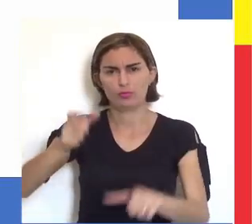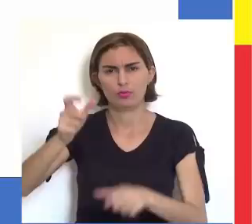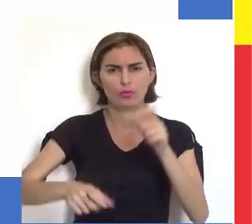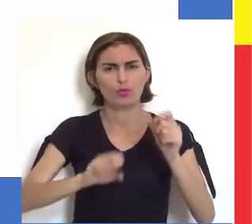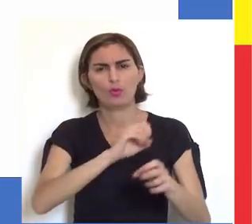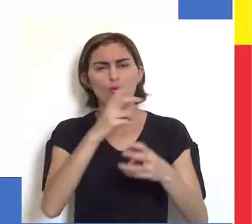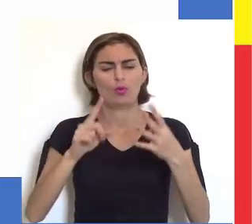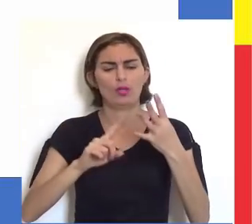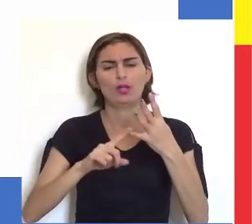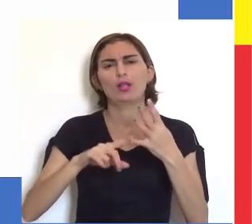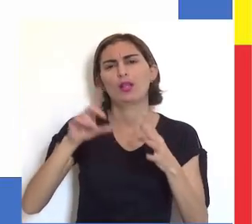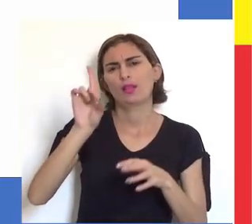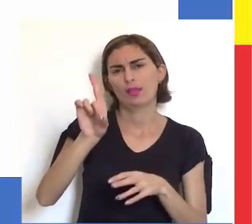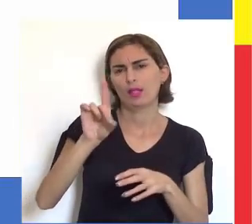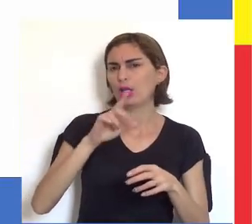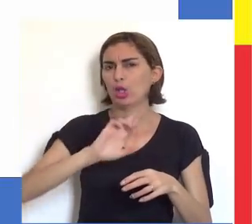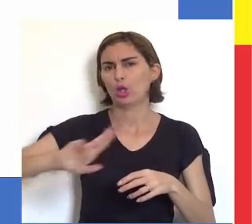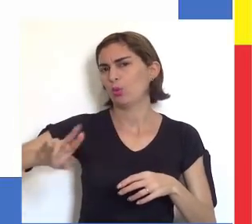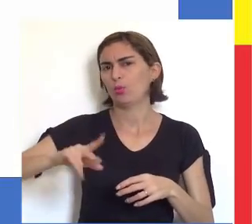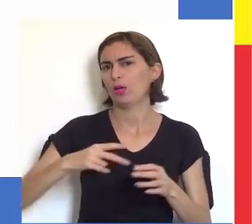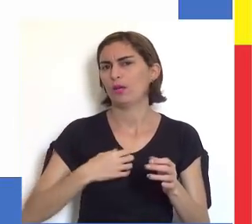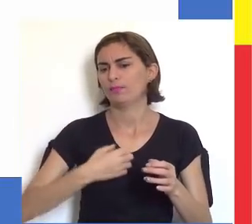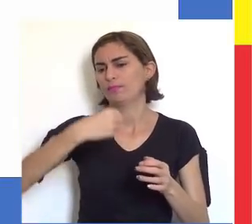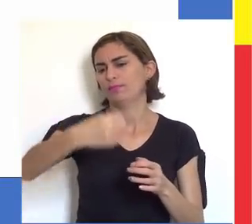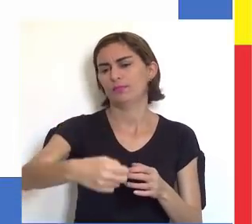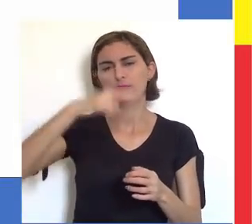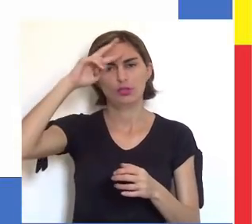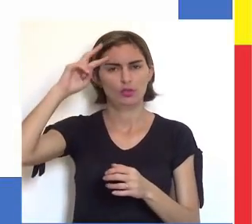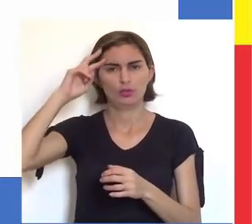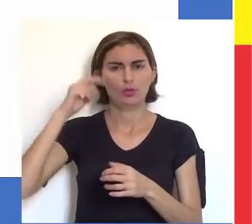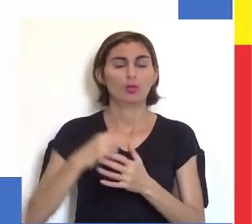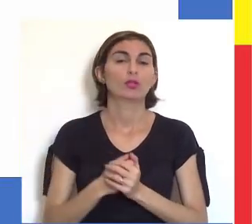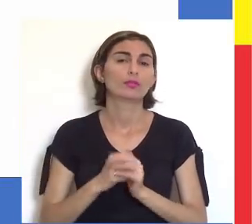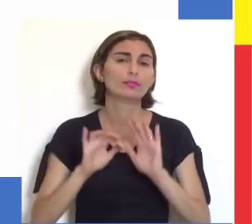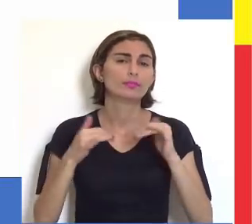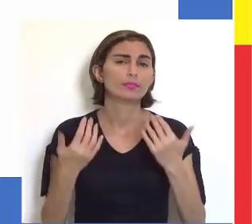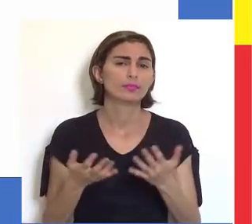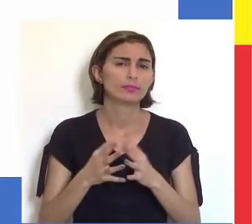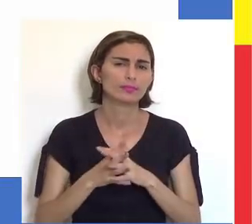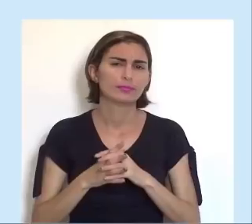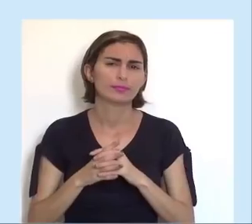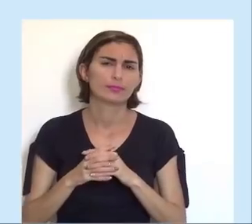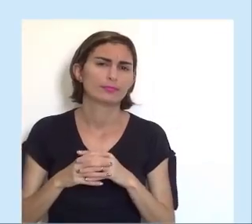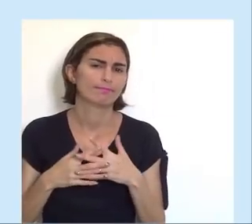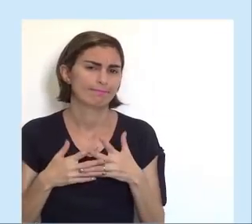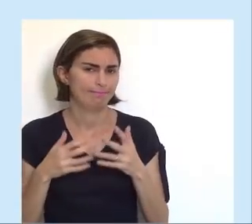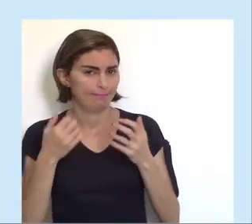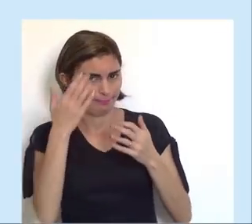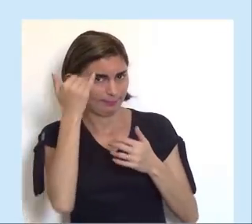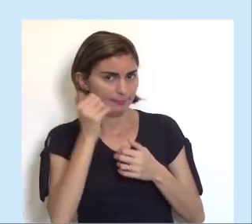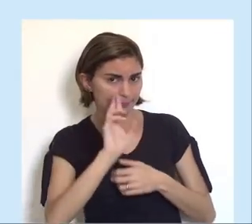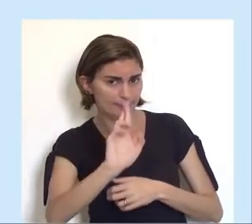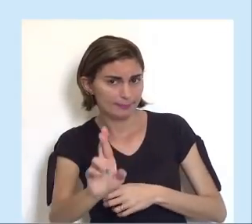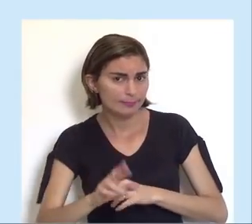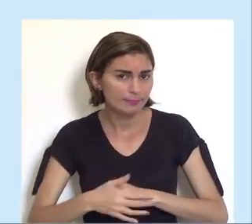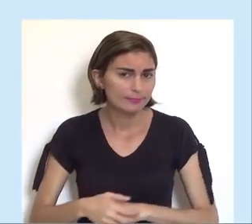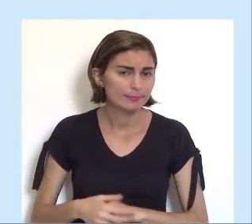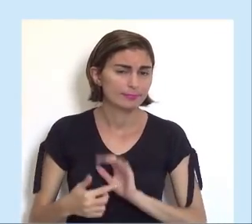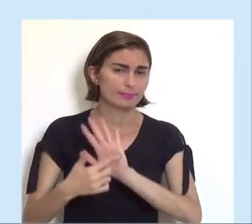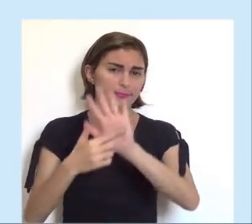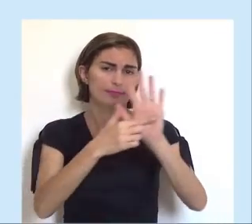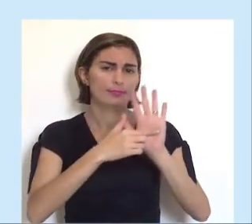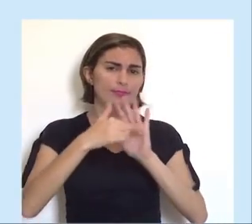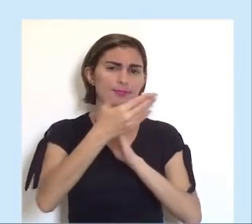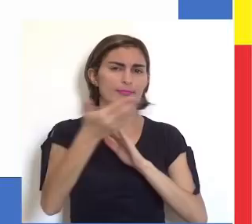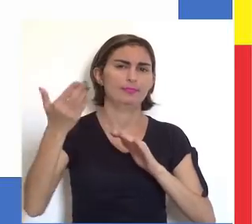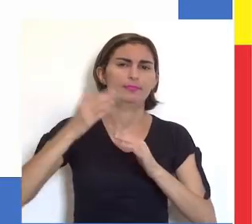a letra D, não é um personagem da história contada. Já sabe a resposta? Vai aparecer agora para